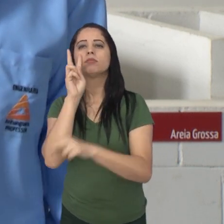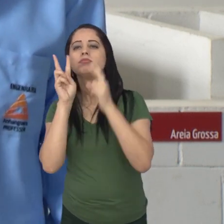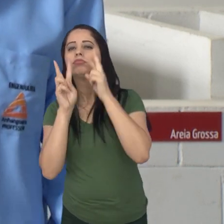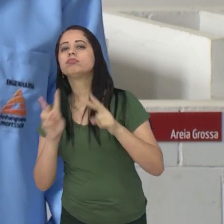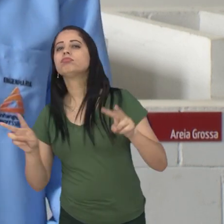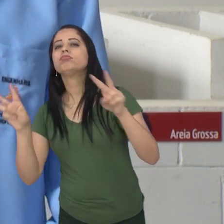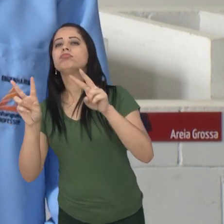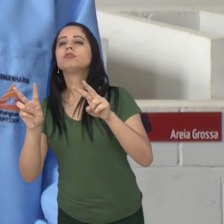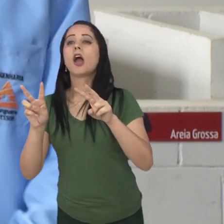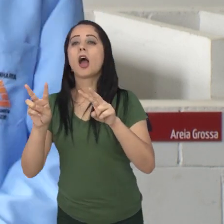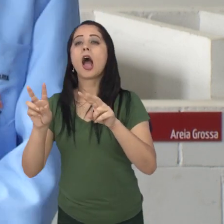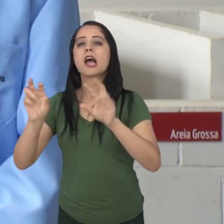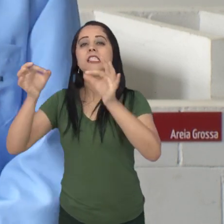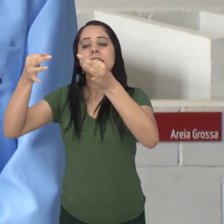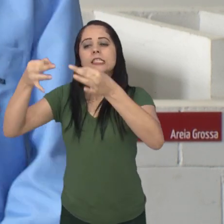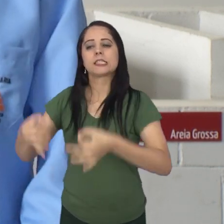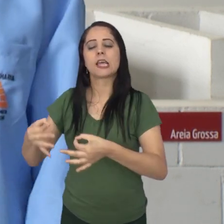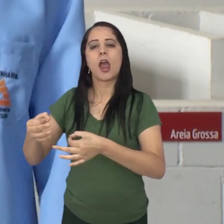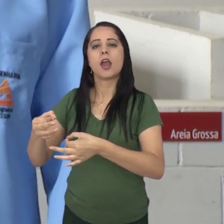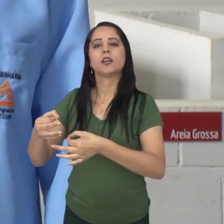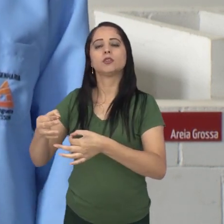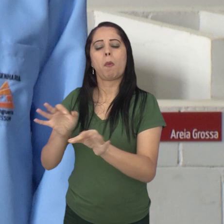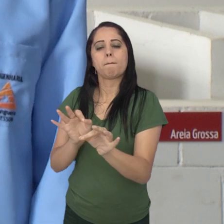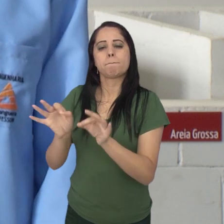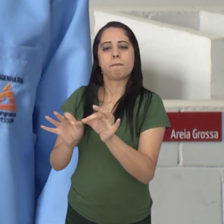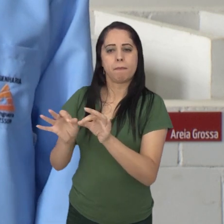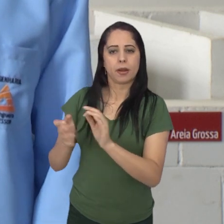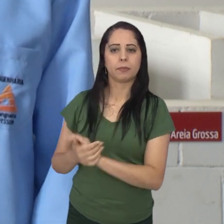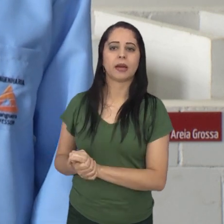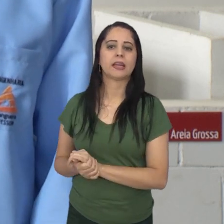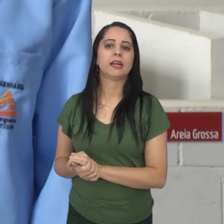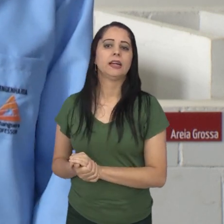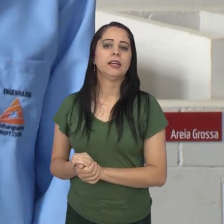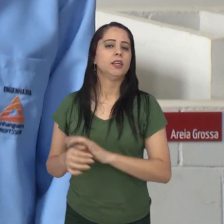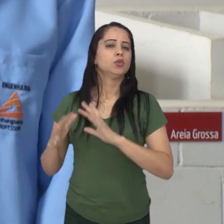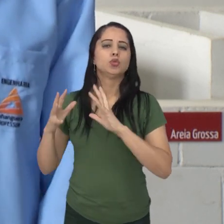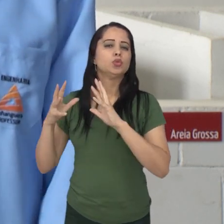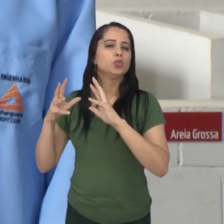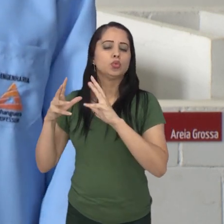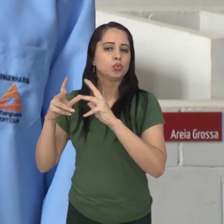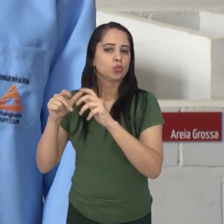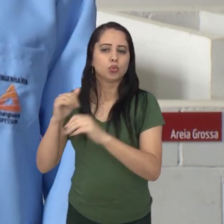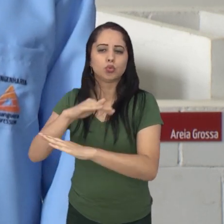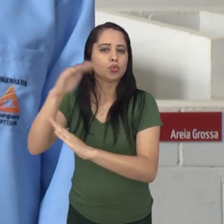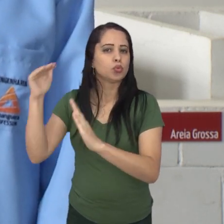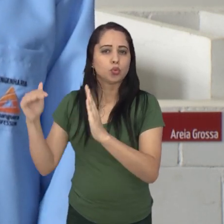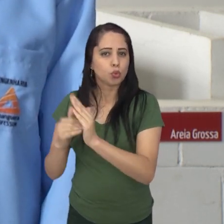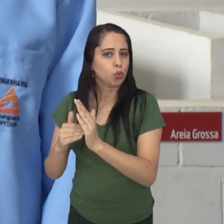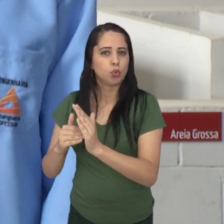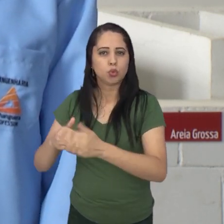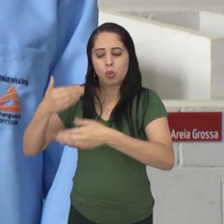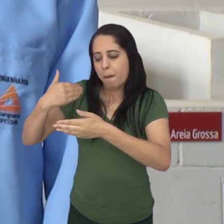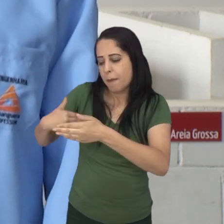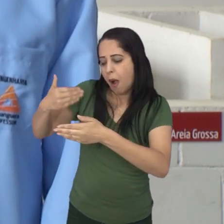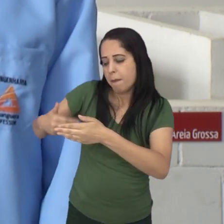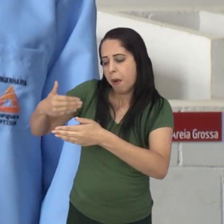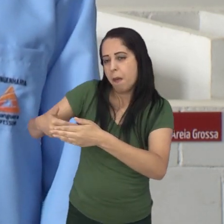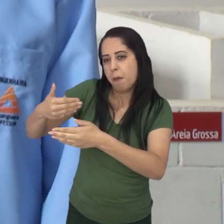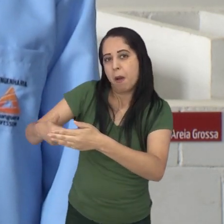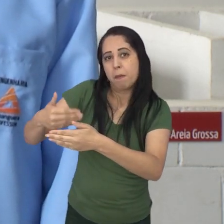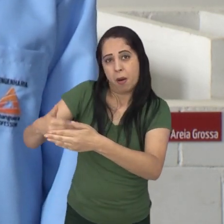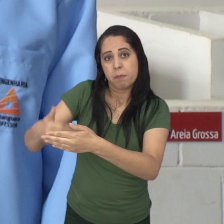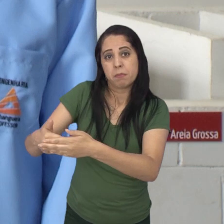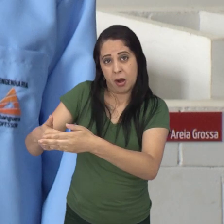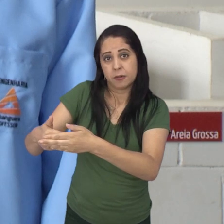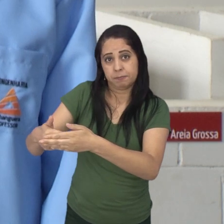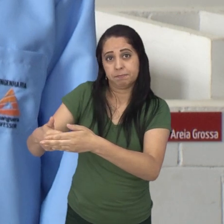obra também mostrar aquilo que a gente ensina. O gerenciamento à vista, todo